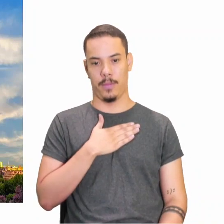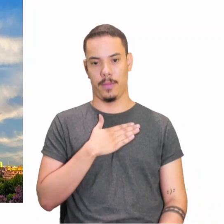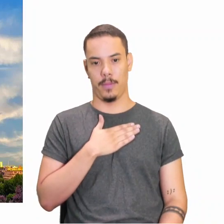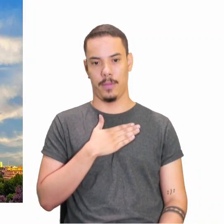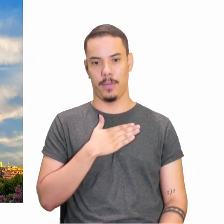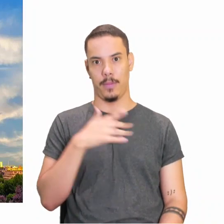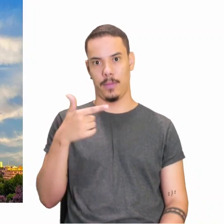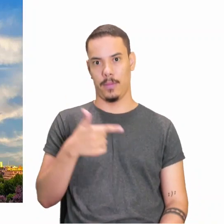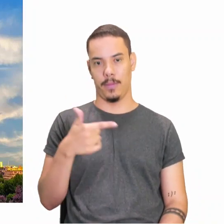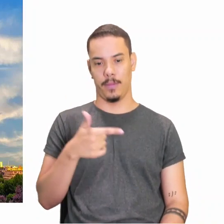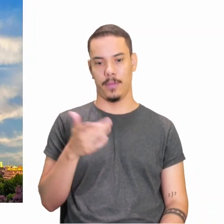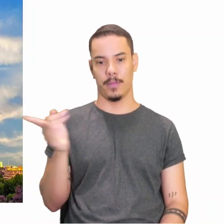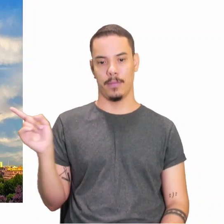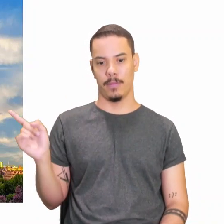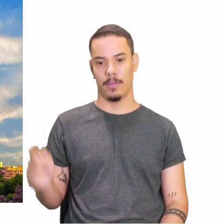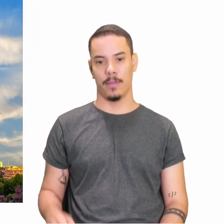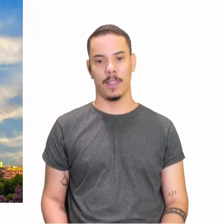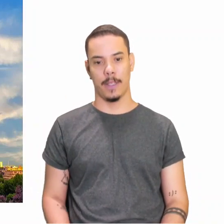Eu gostaria.